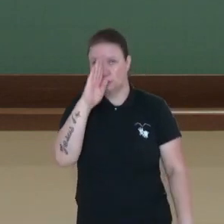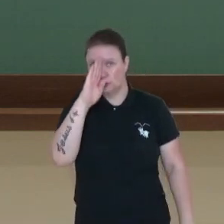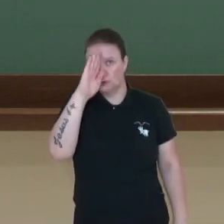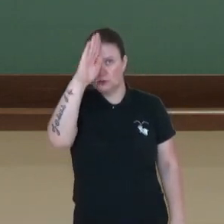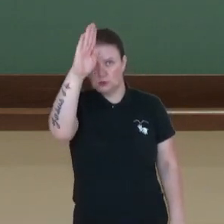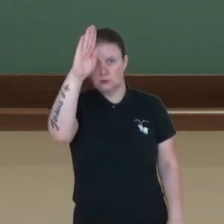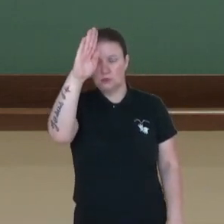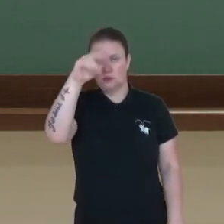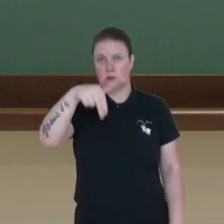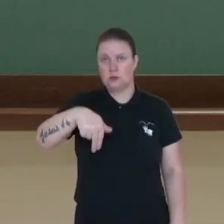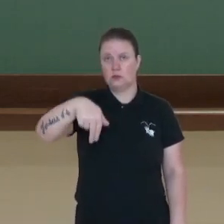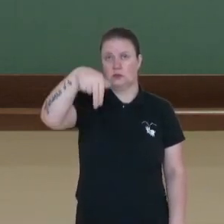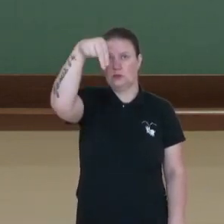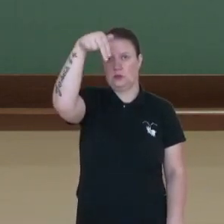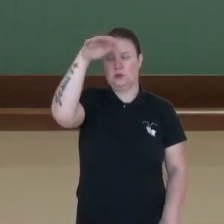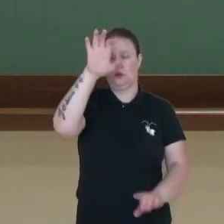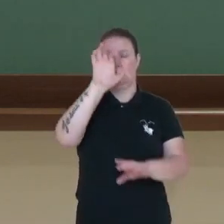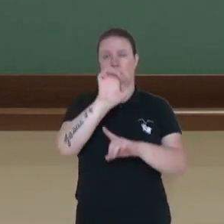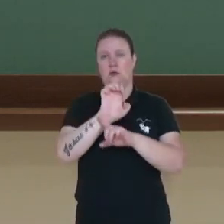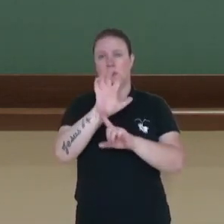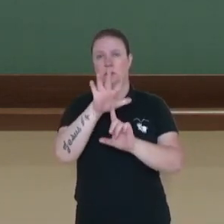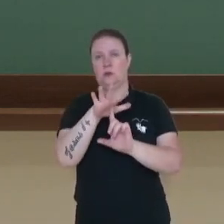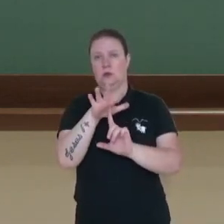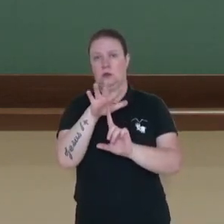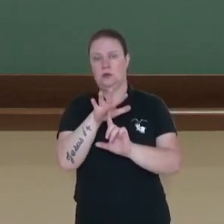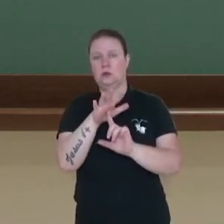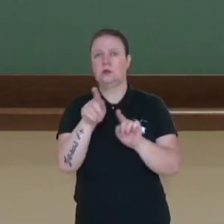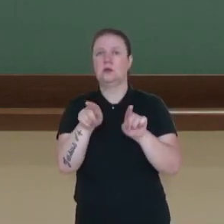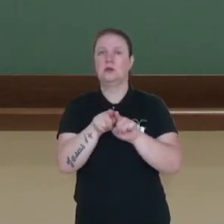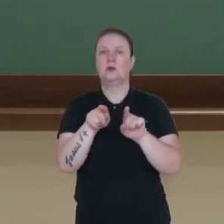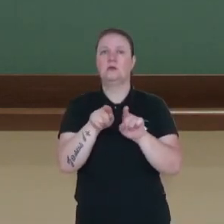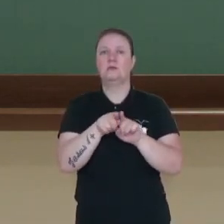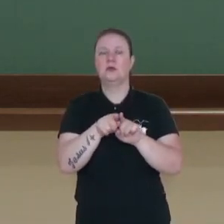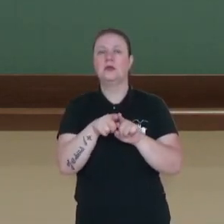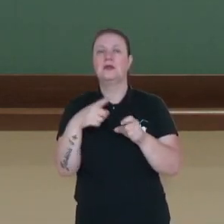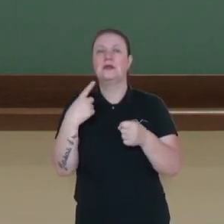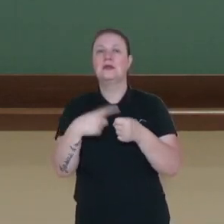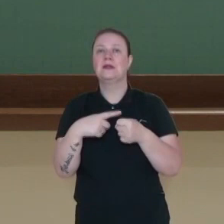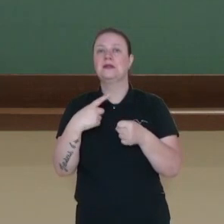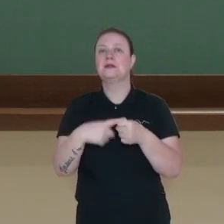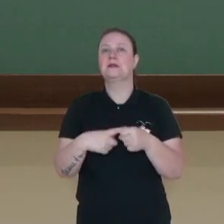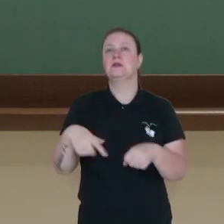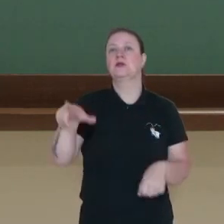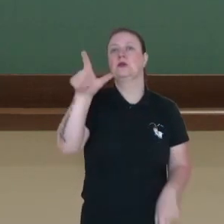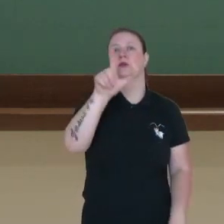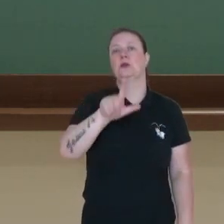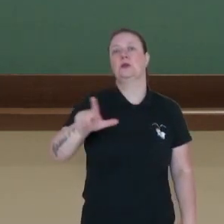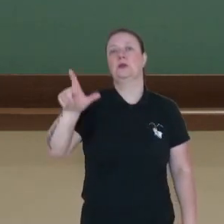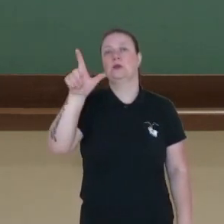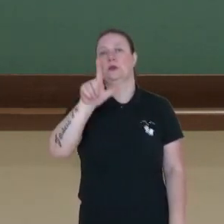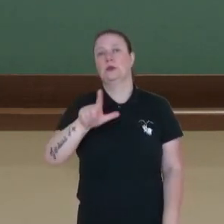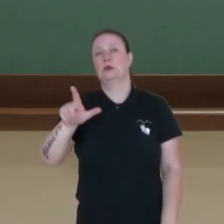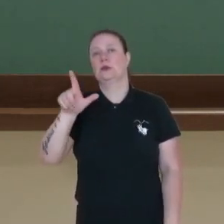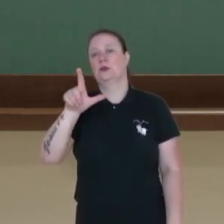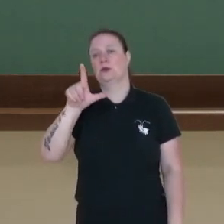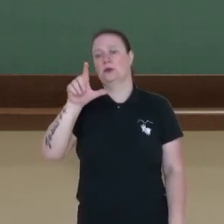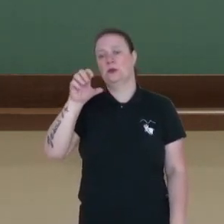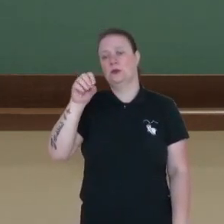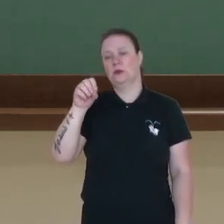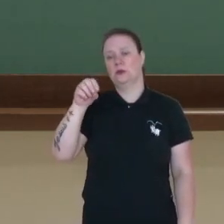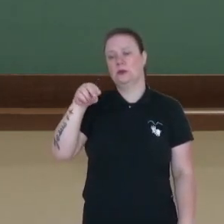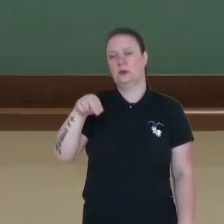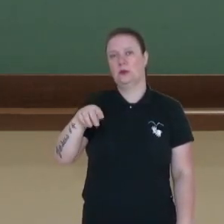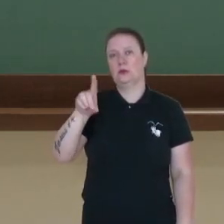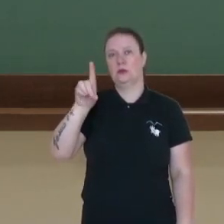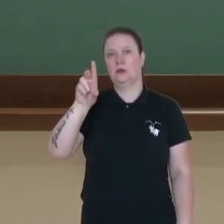região norte do estado do Paraná, onde a gente encontra a cidade de Londrina, né, que tem esse nome aí, remete à